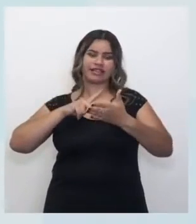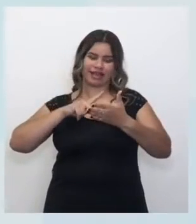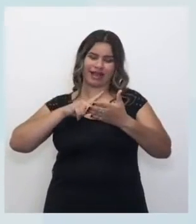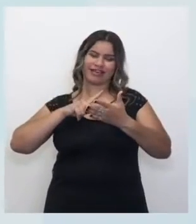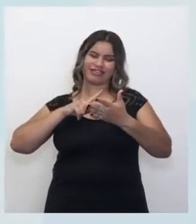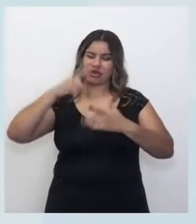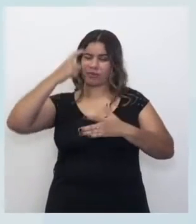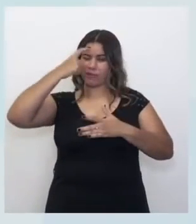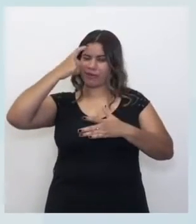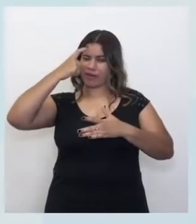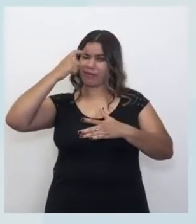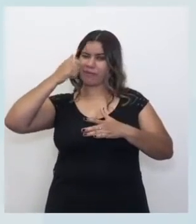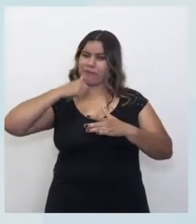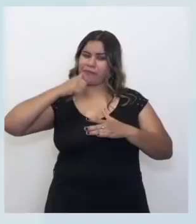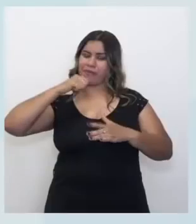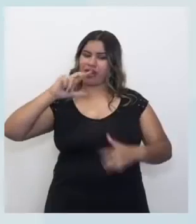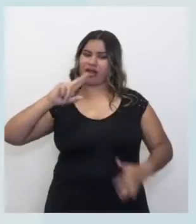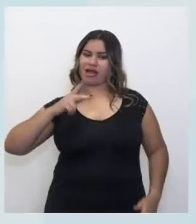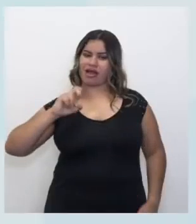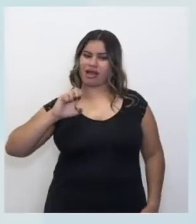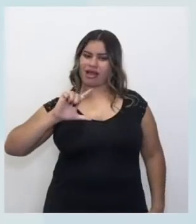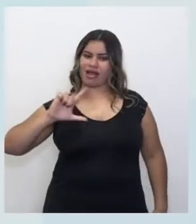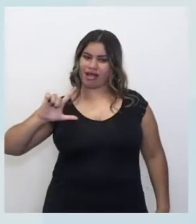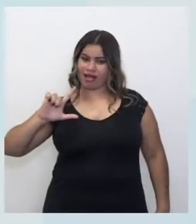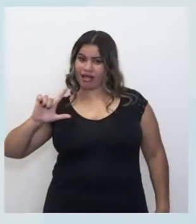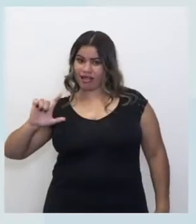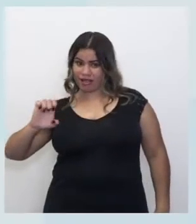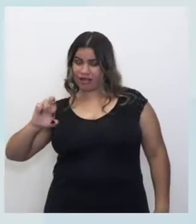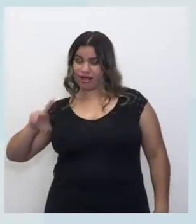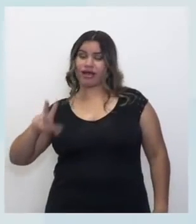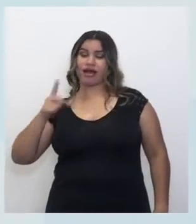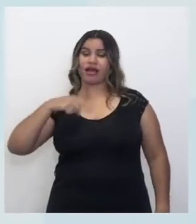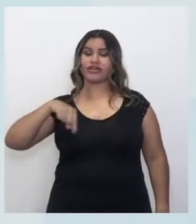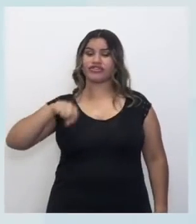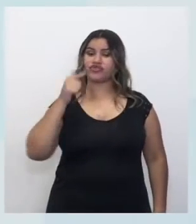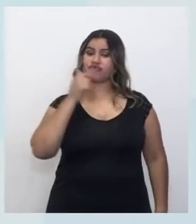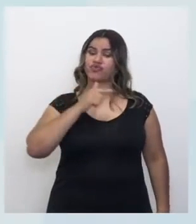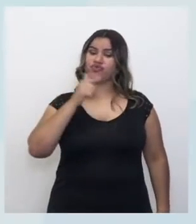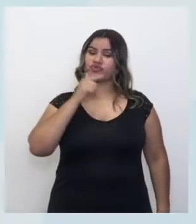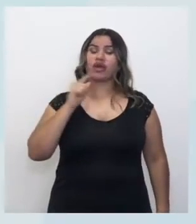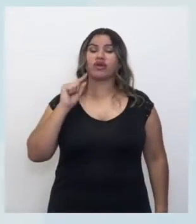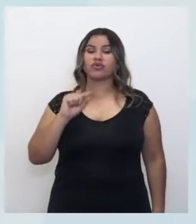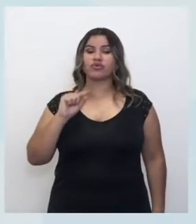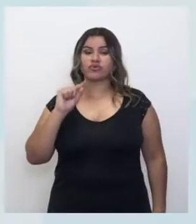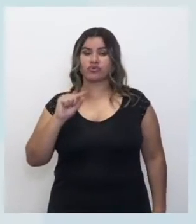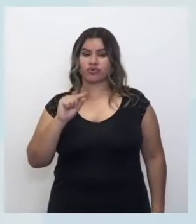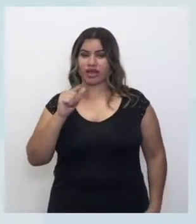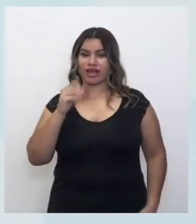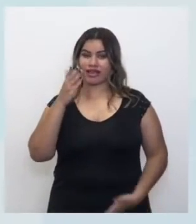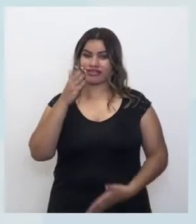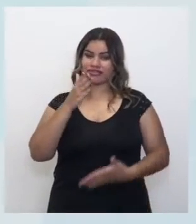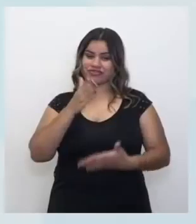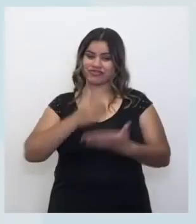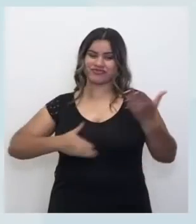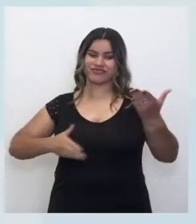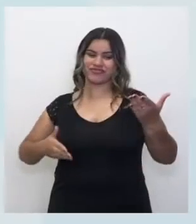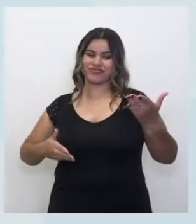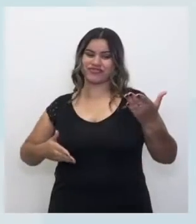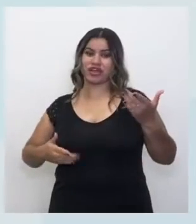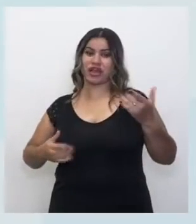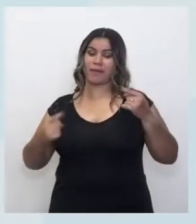do pensamento da Heller, a gente possa fazer, então, uma divisão, né,